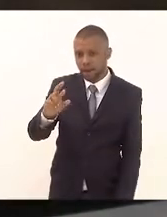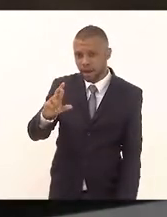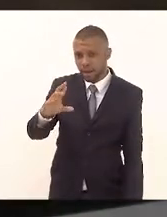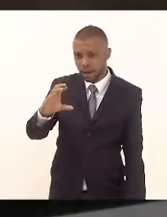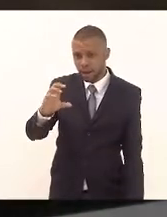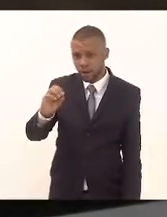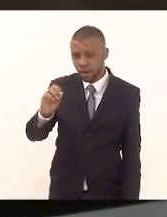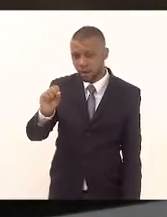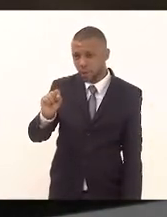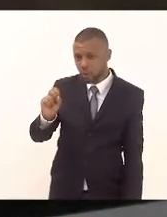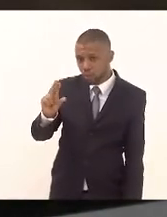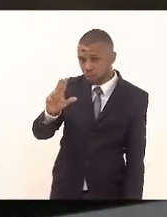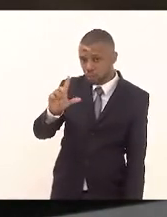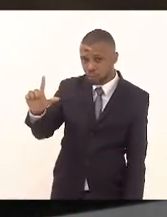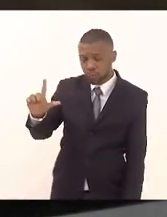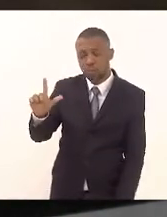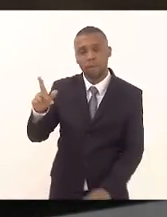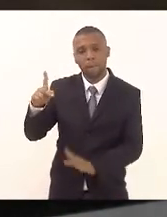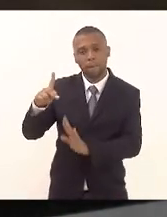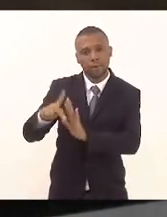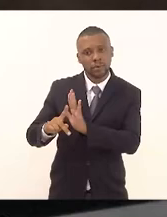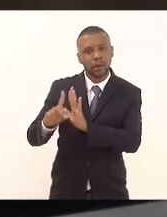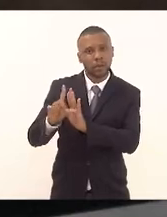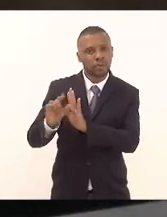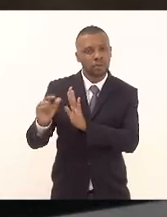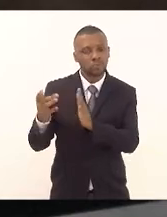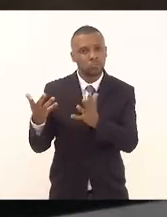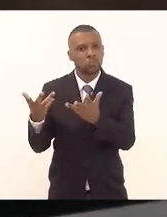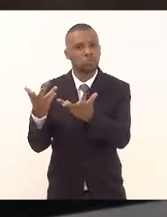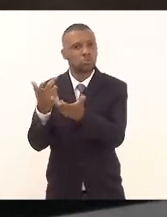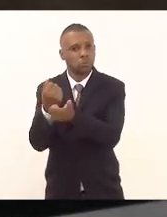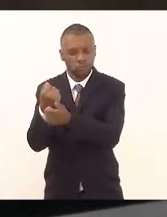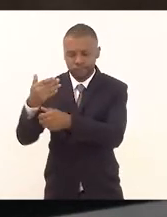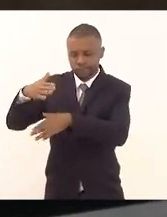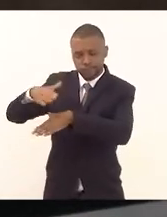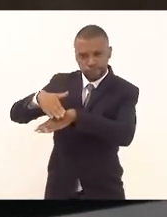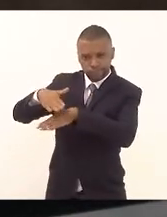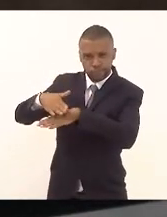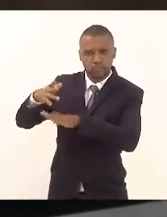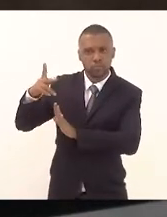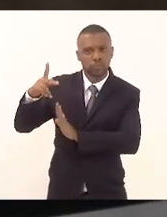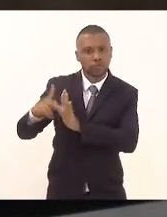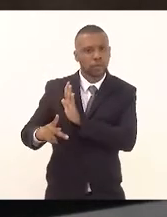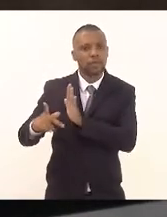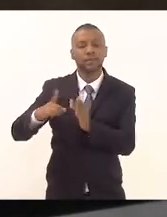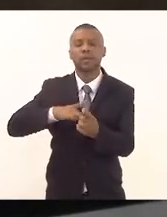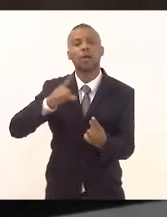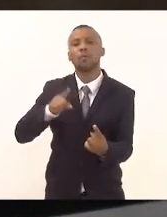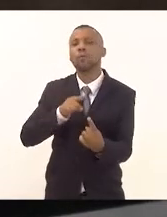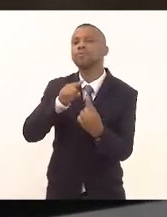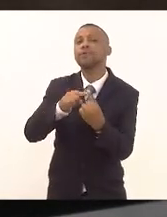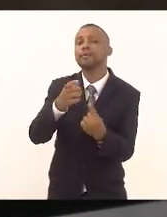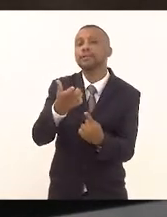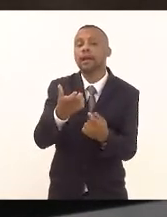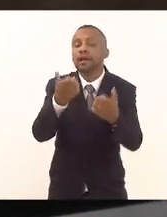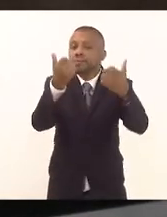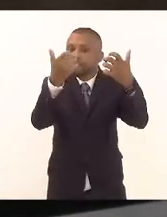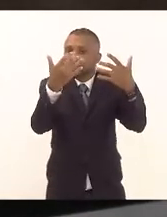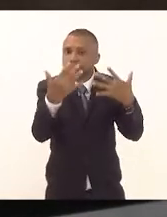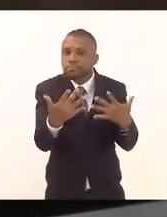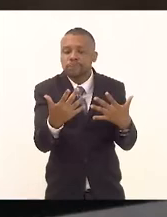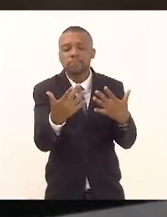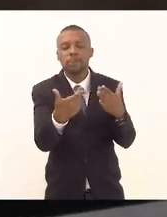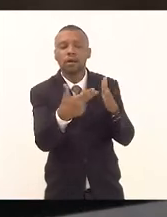meritório, que vejo o autor do projeto, visto que pretende estabelecer procedimentos